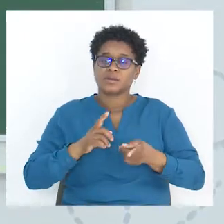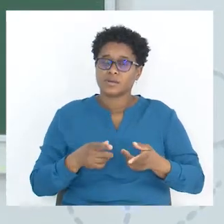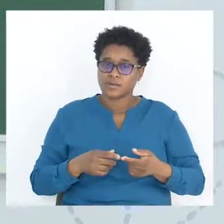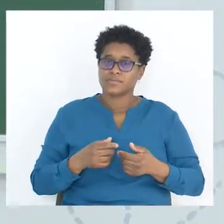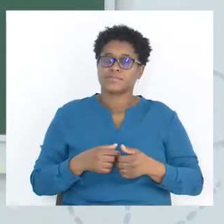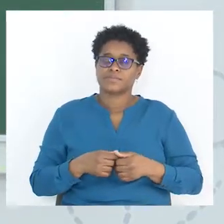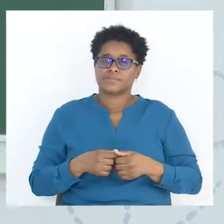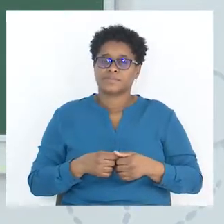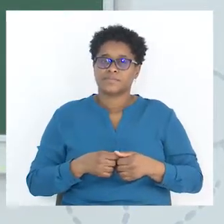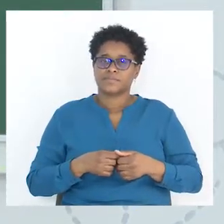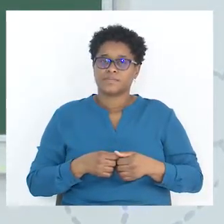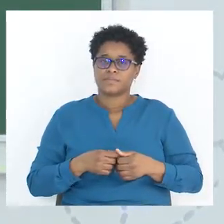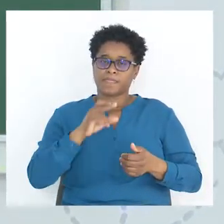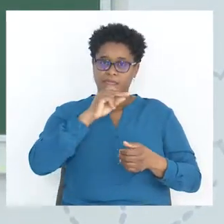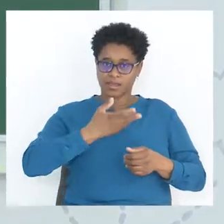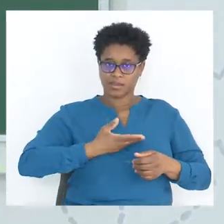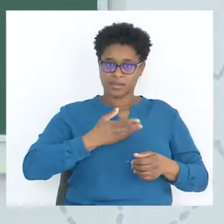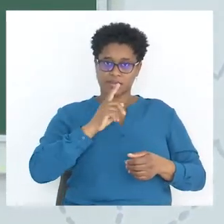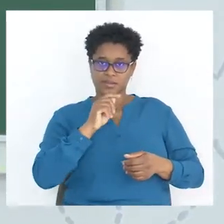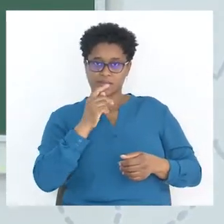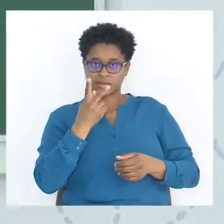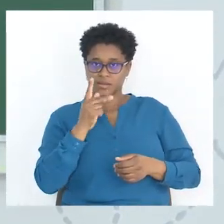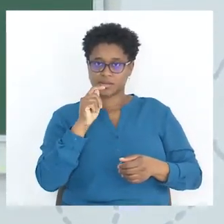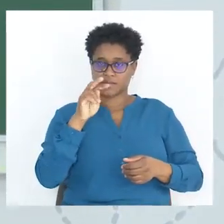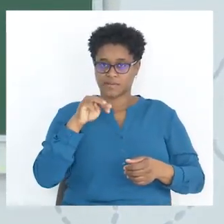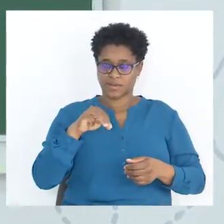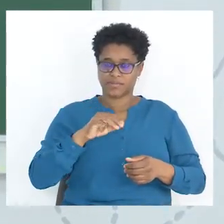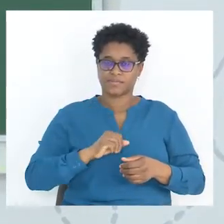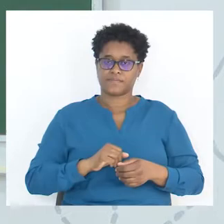Que advém